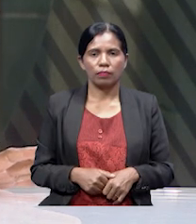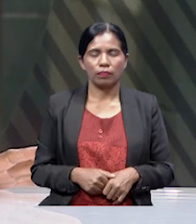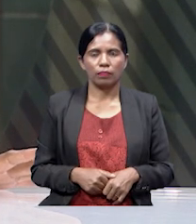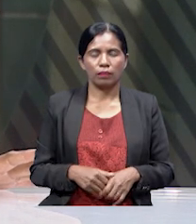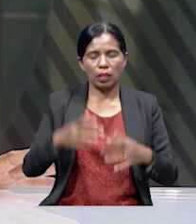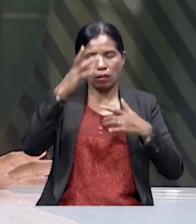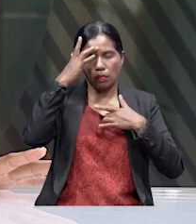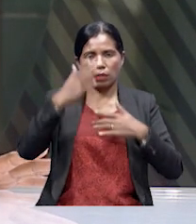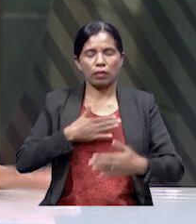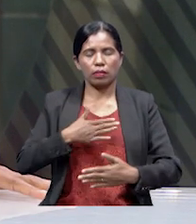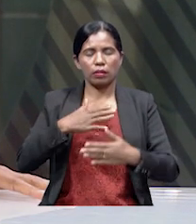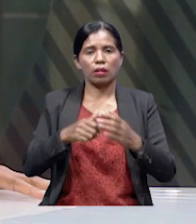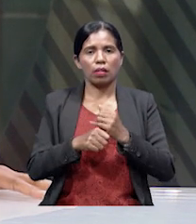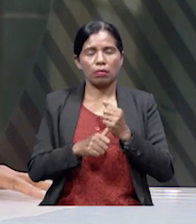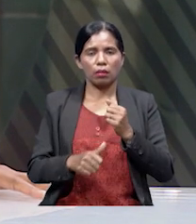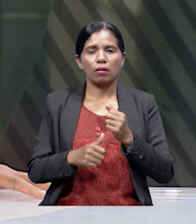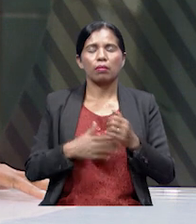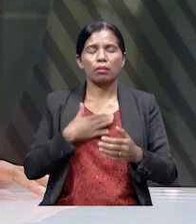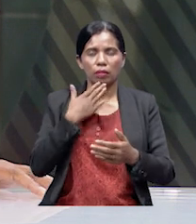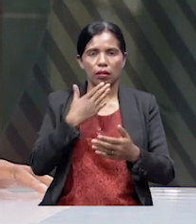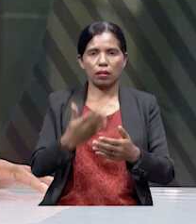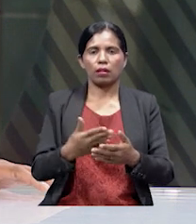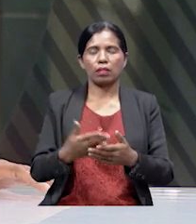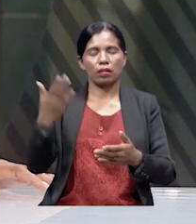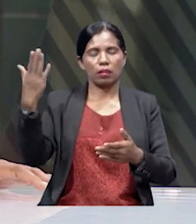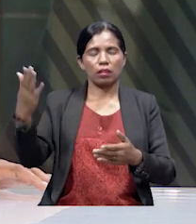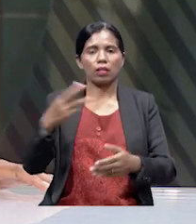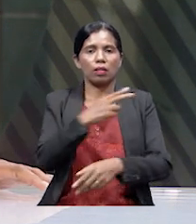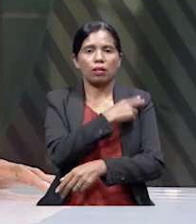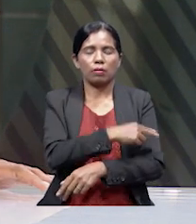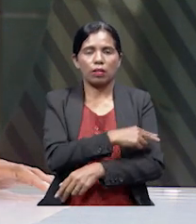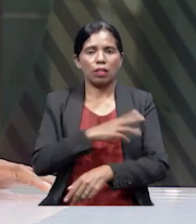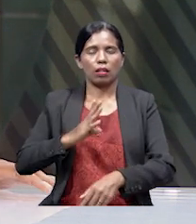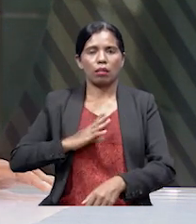Morazis por diarreia resiste a e Centro de Saúde Comoro.